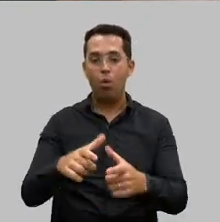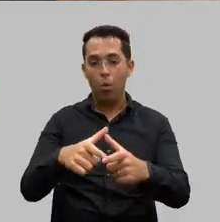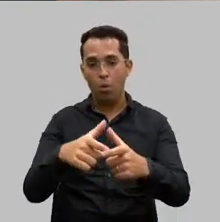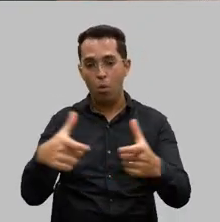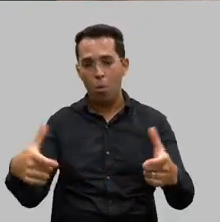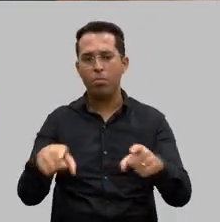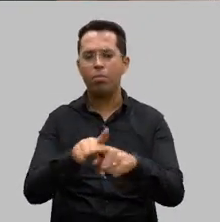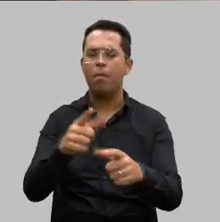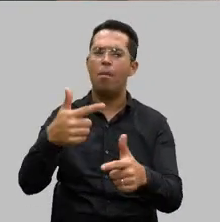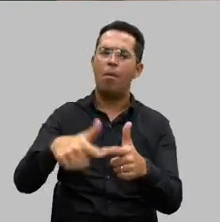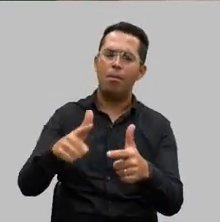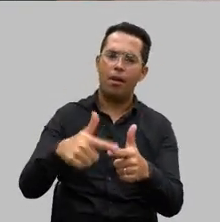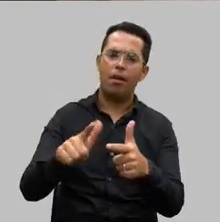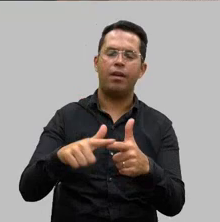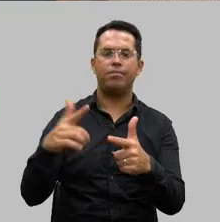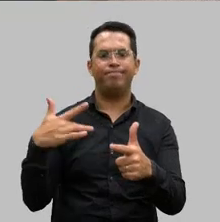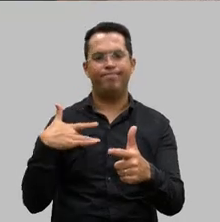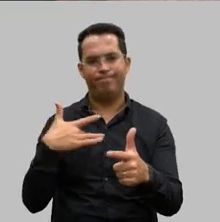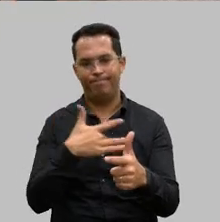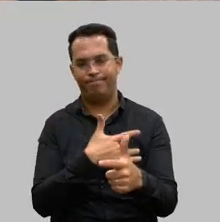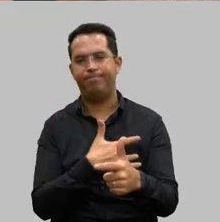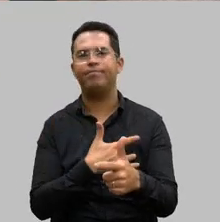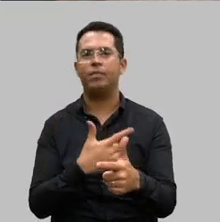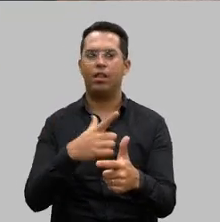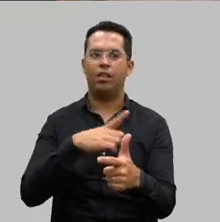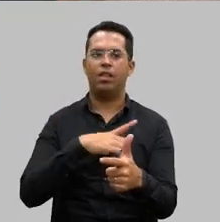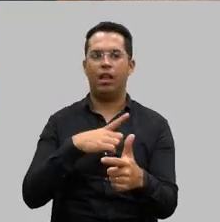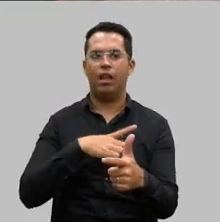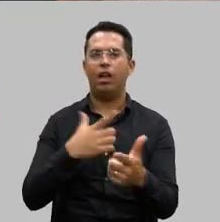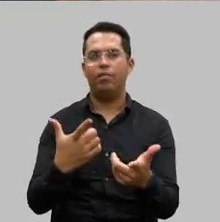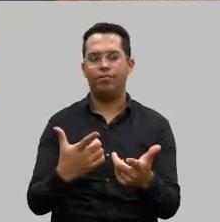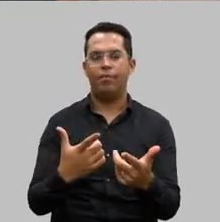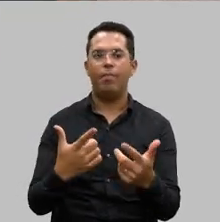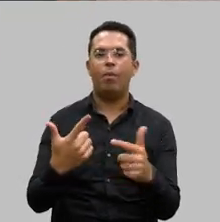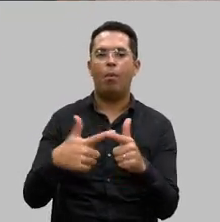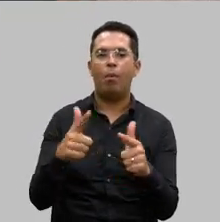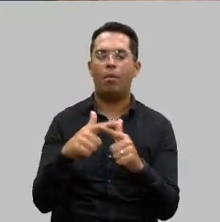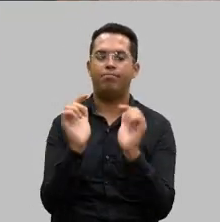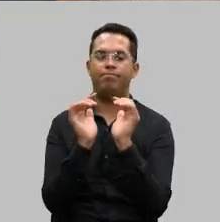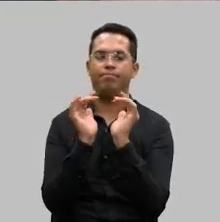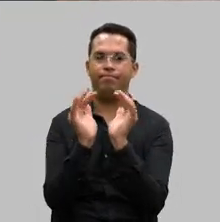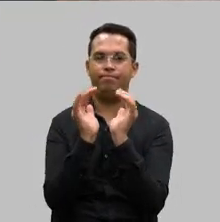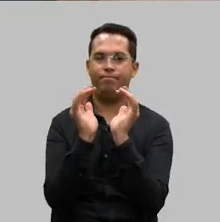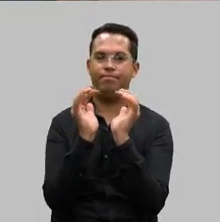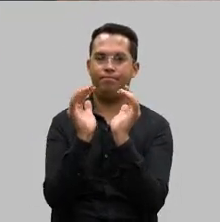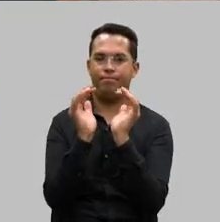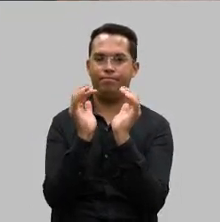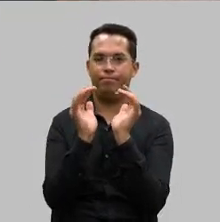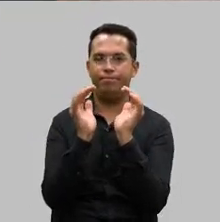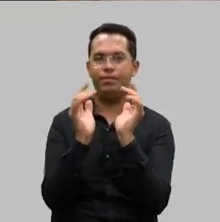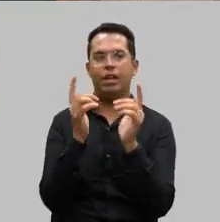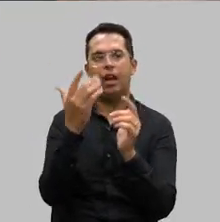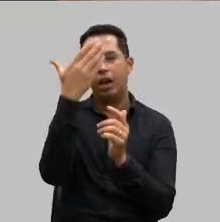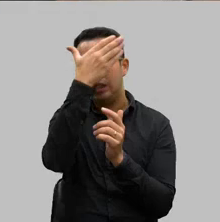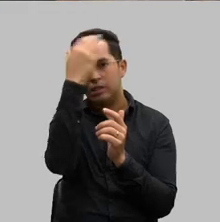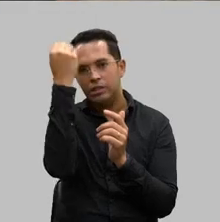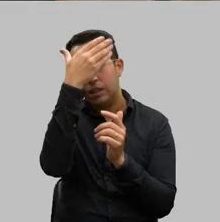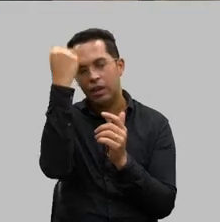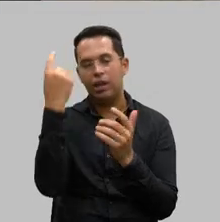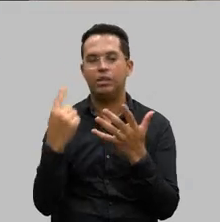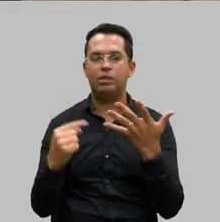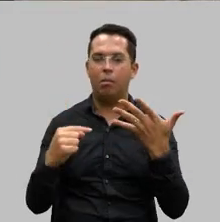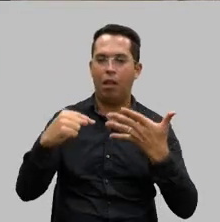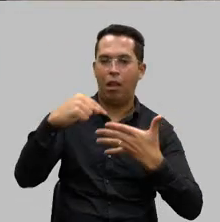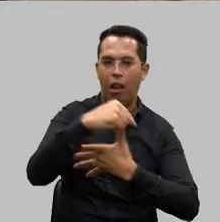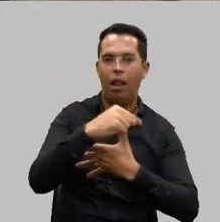esclerose esclerose senil a esclerose cerebral então ele se torcido e realmente